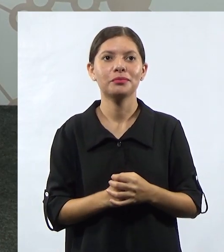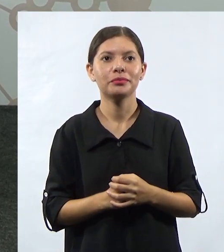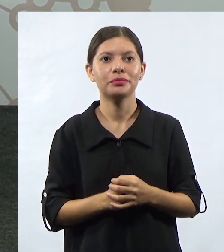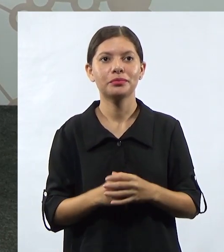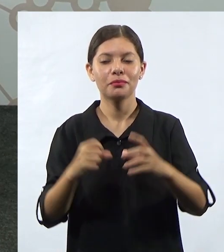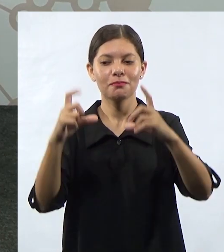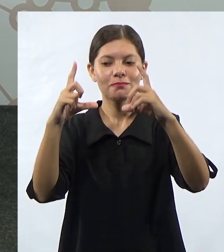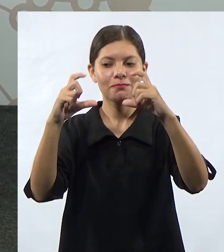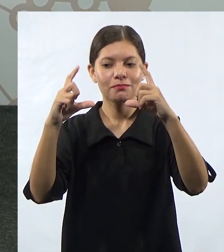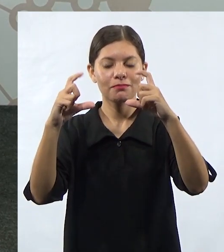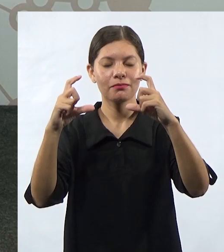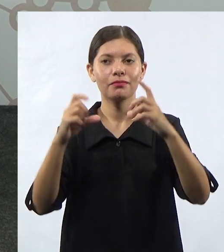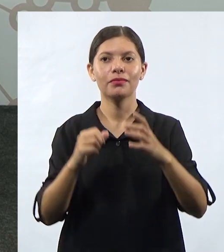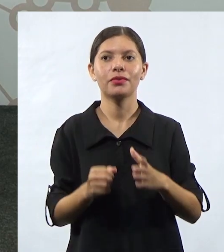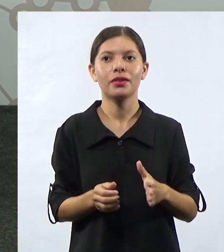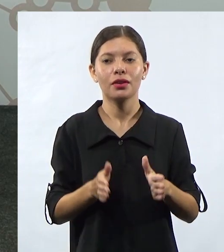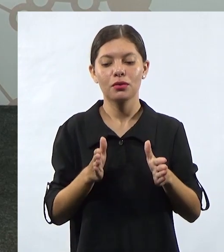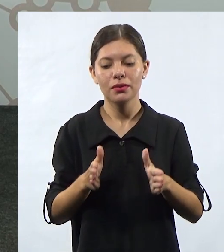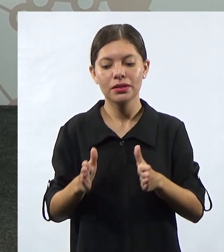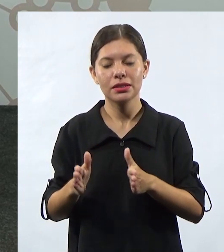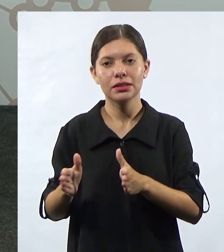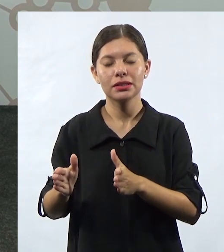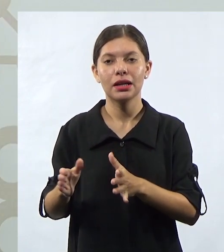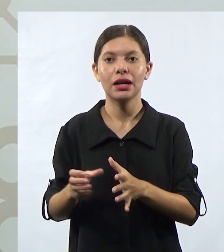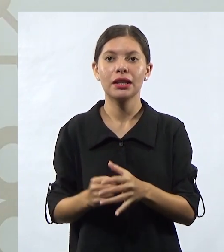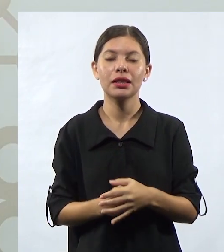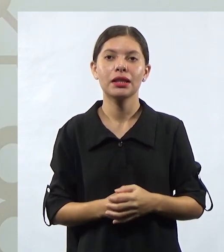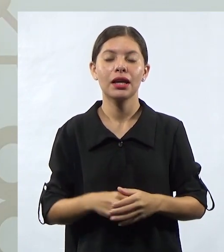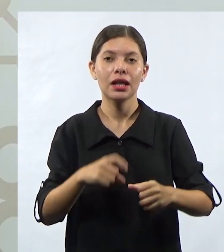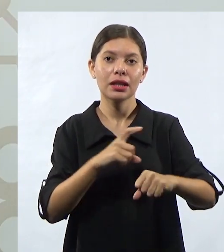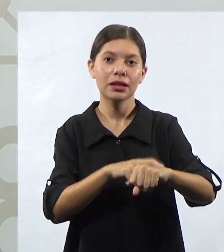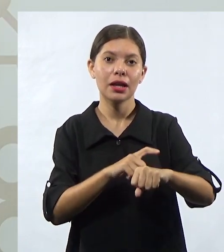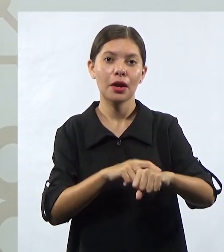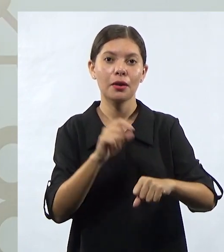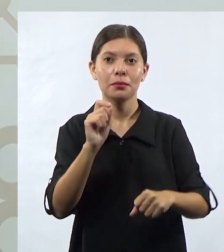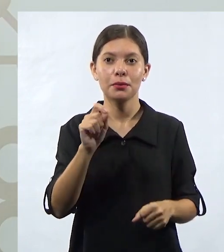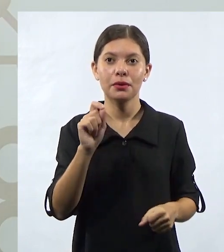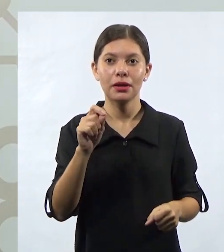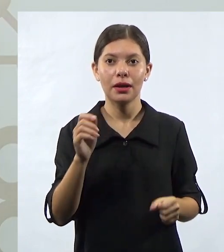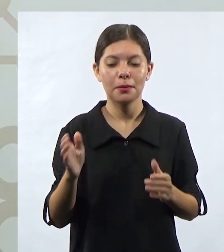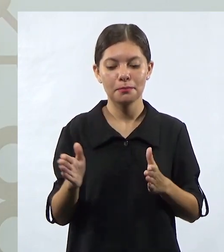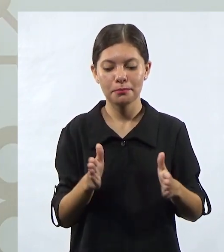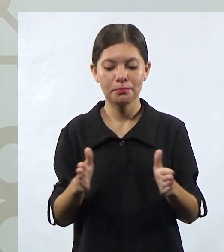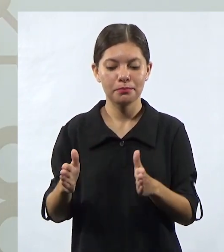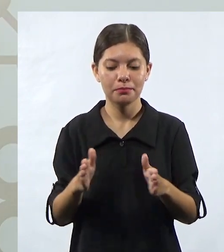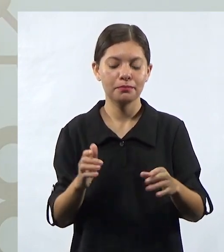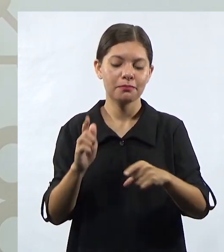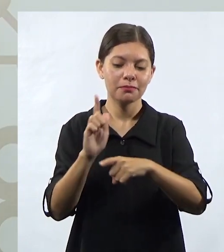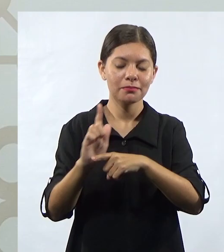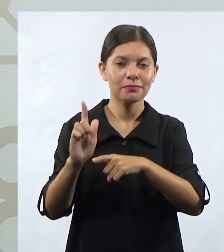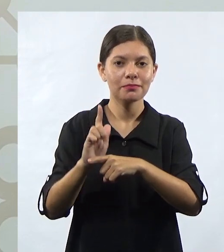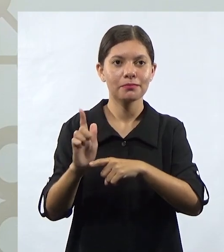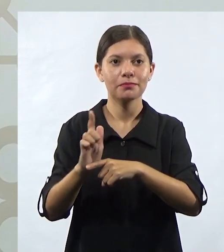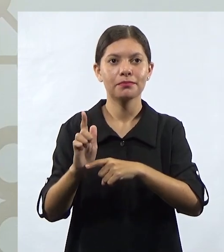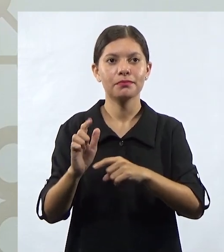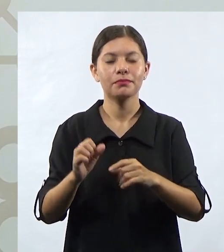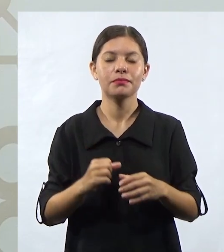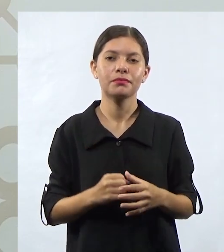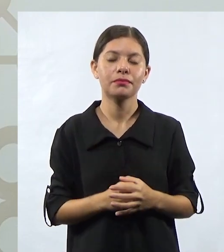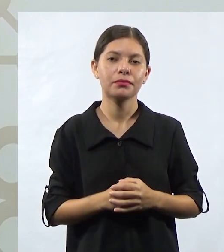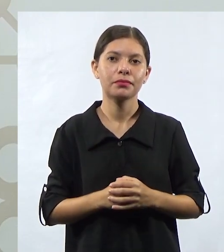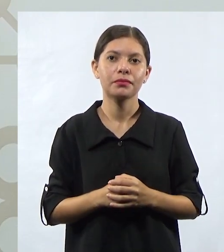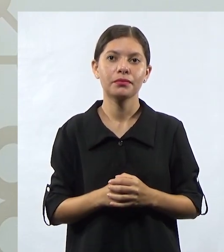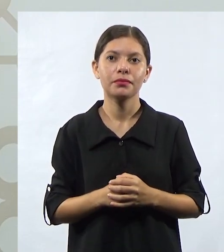tempo com as fotos organizadas. Qual que é a temporalidade? O período da gestão. Então, você